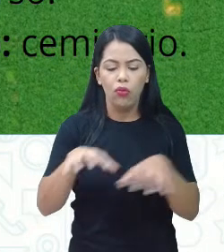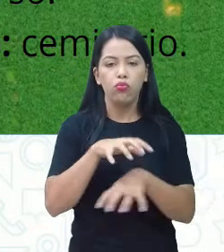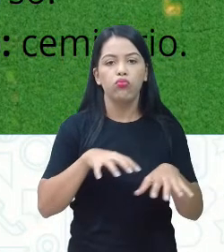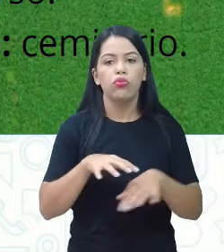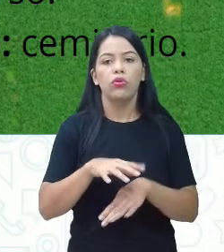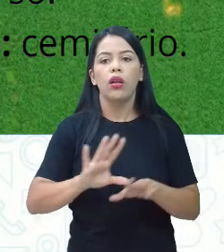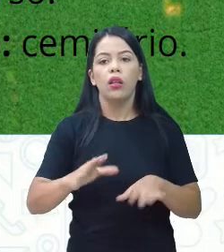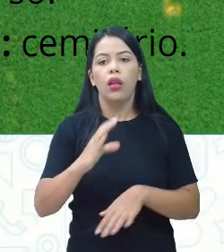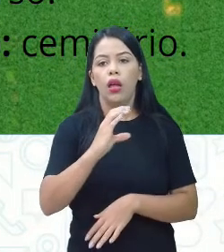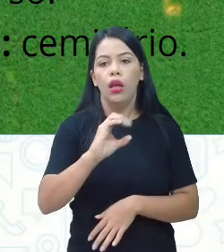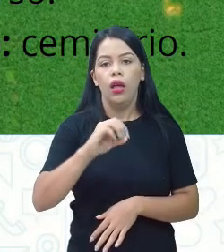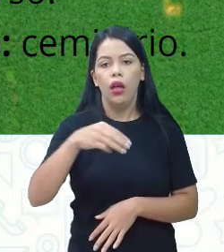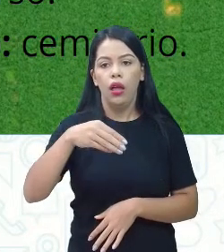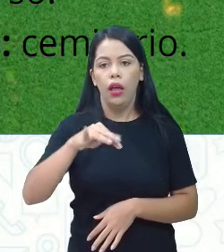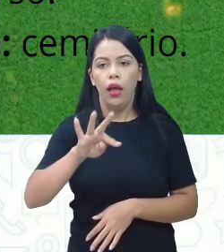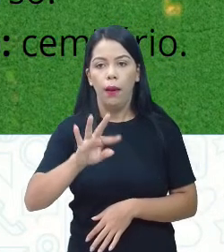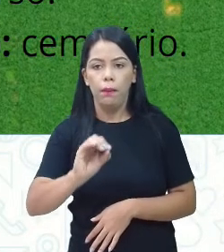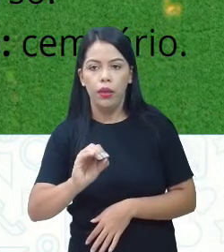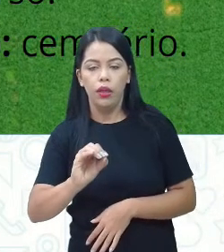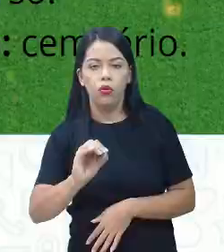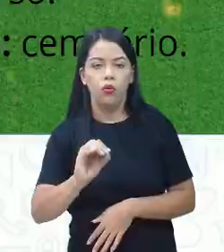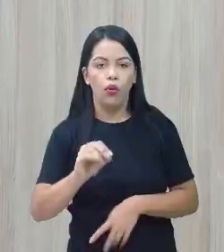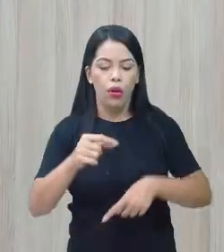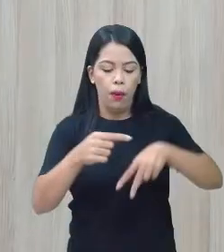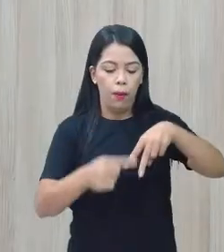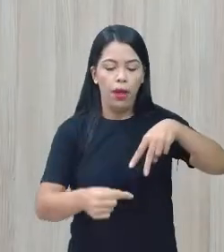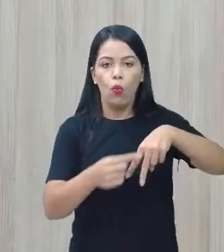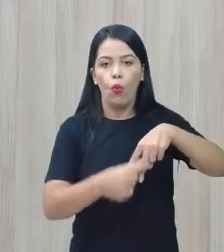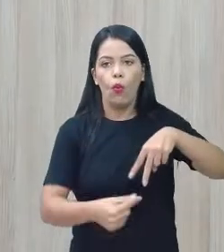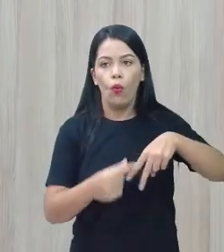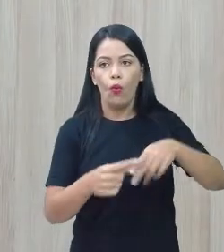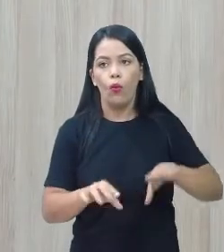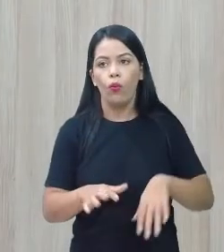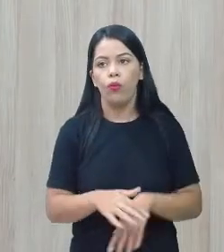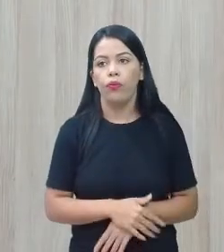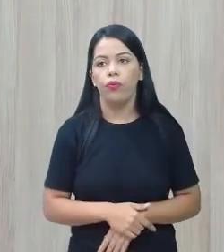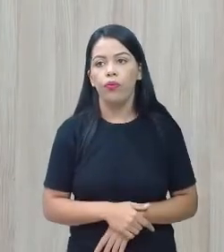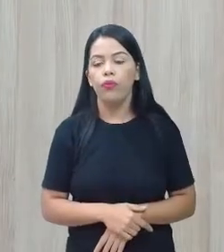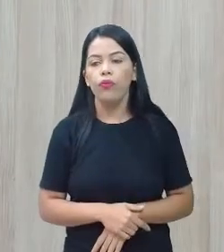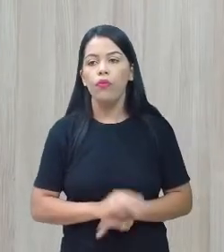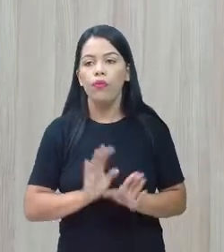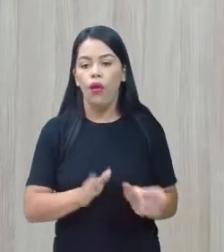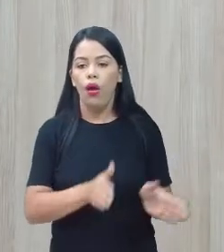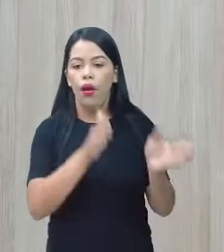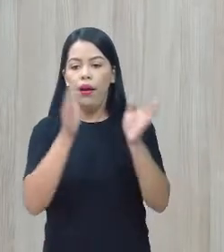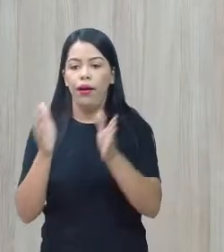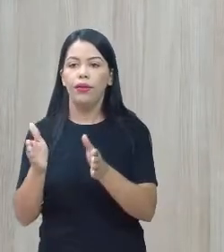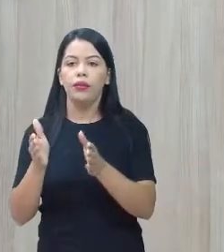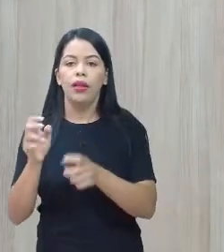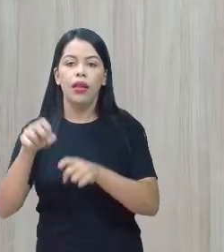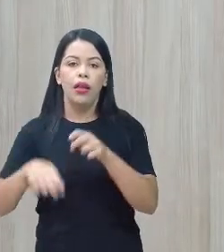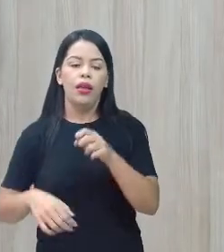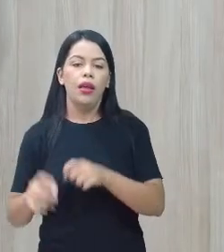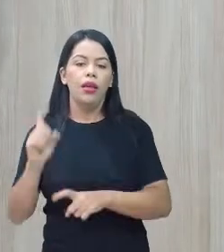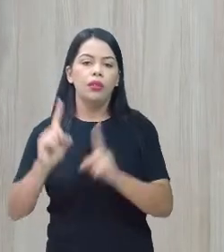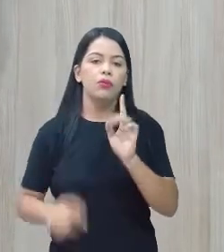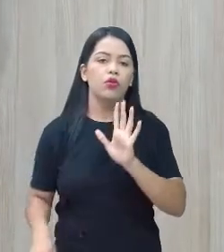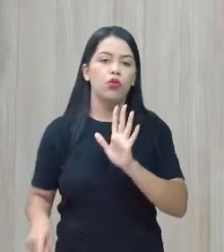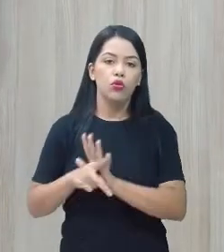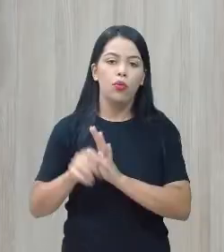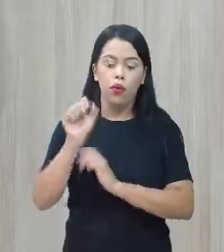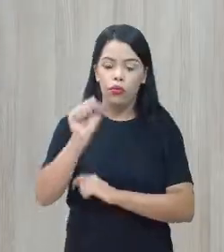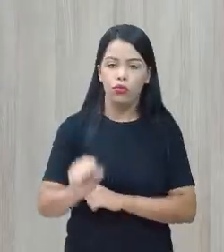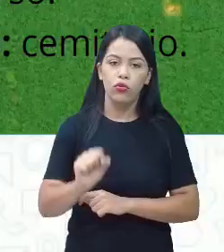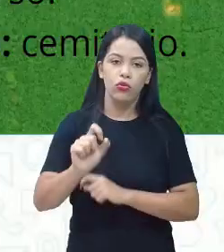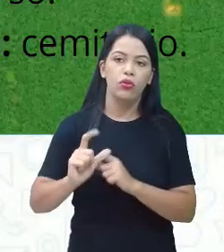souberem outras expressões, joguem aí no chat, que eu estou curiosa. Por outro lado, a gente tem várias expressões típicas do Sul,